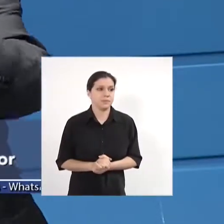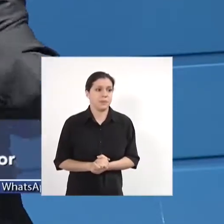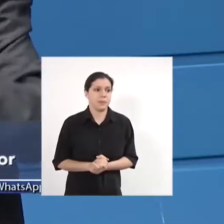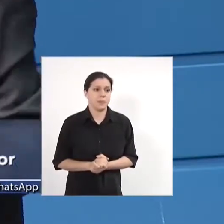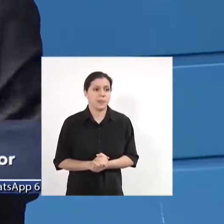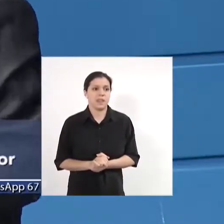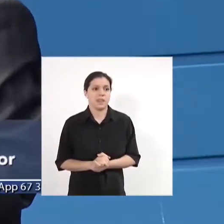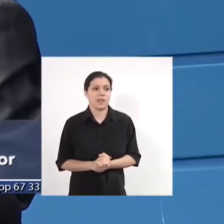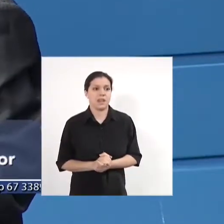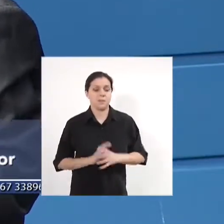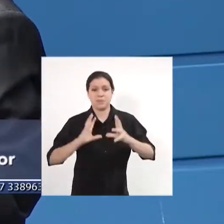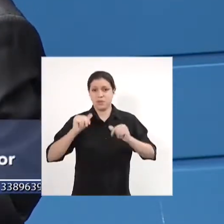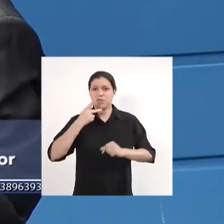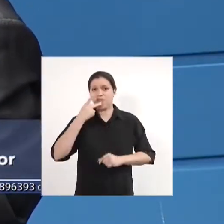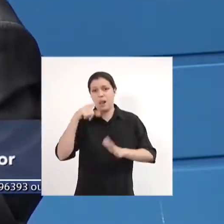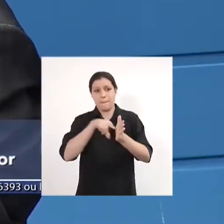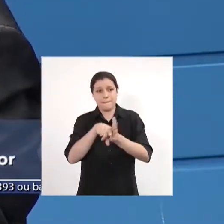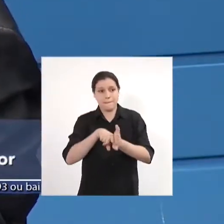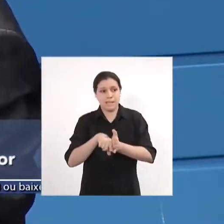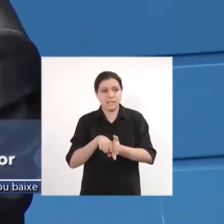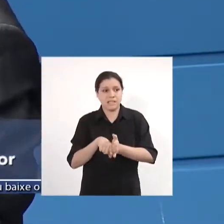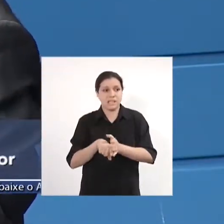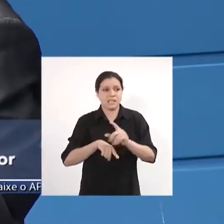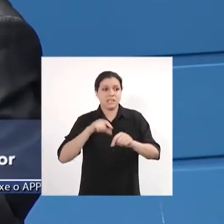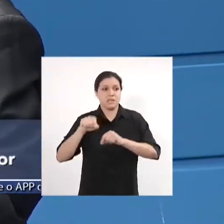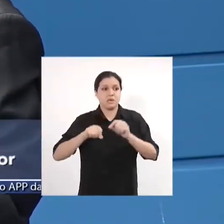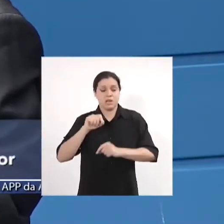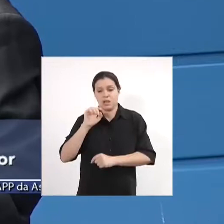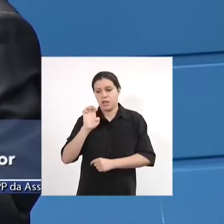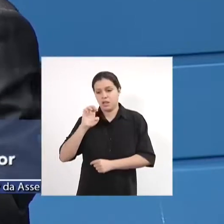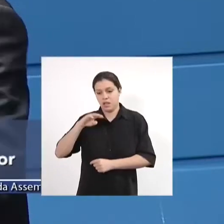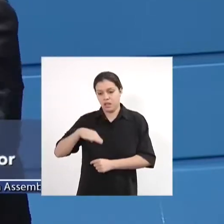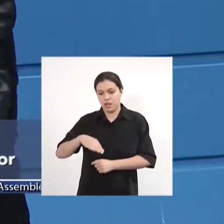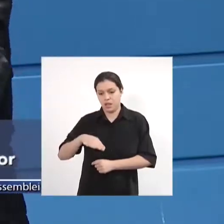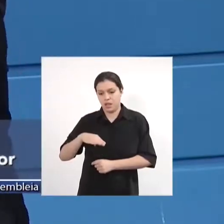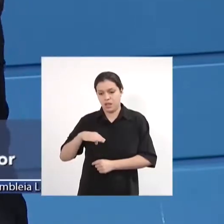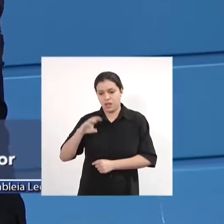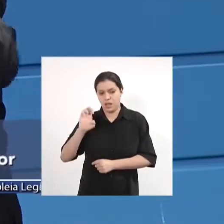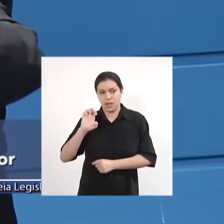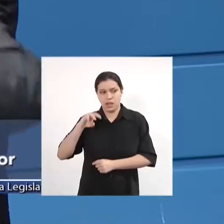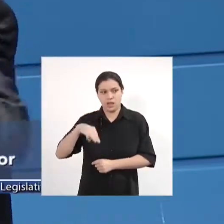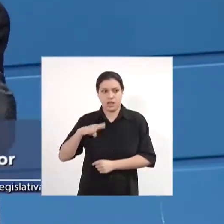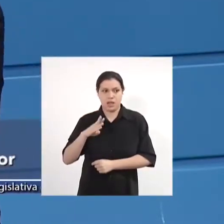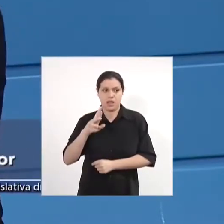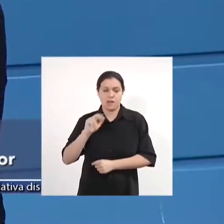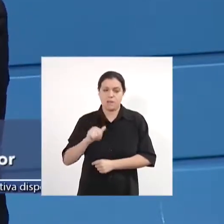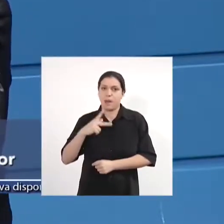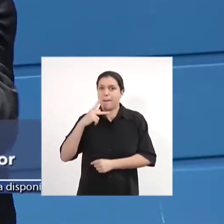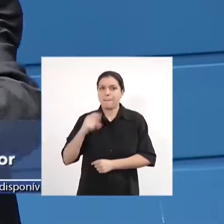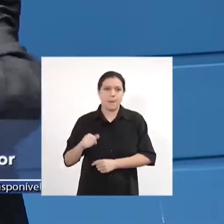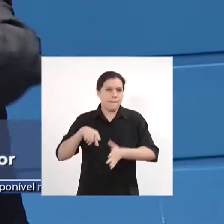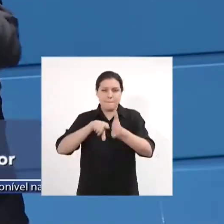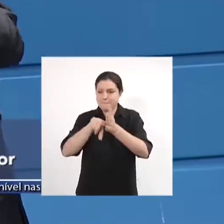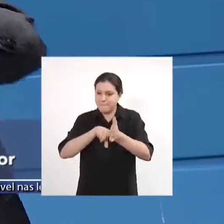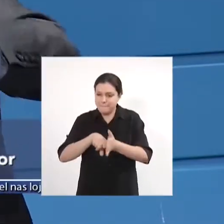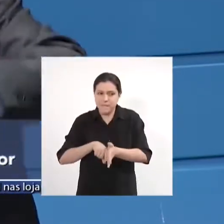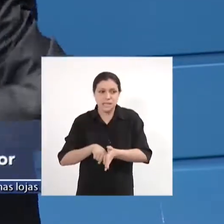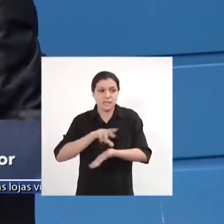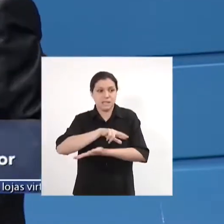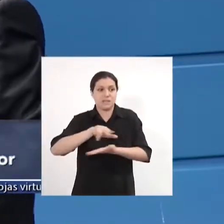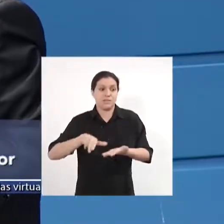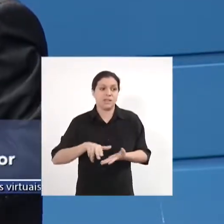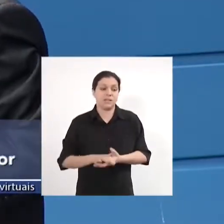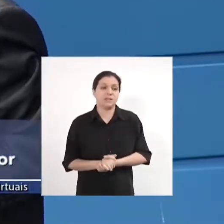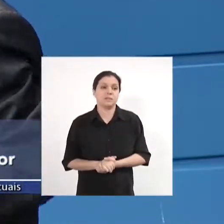que fizeram com a Embrapa, é uma das melhores empresas de pesquisa do país, mas hoje a Monsanto e outras multinacionais é que